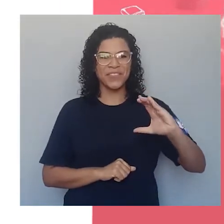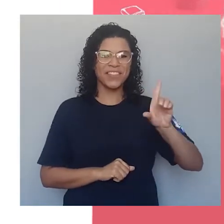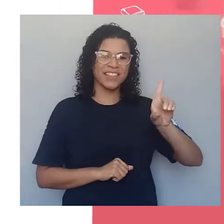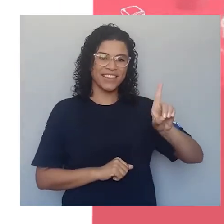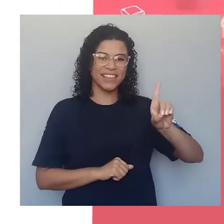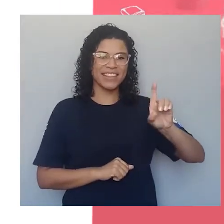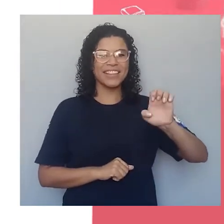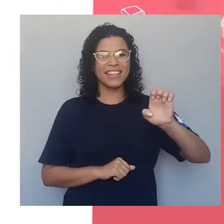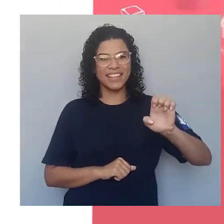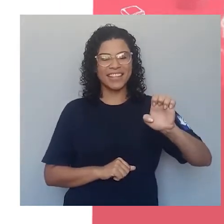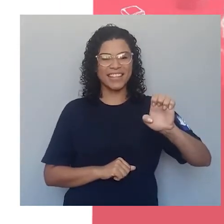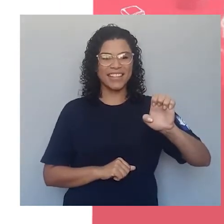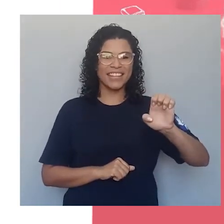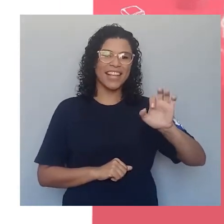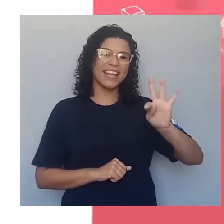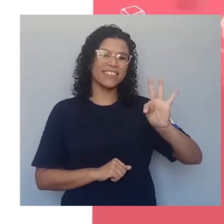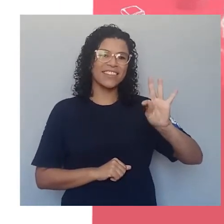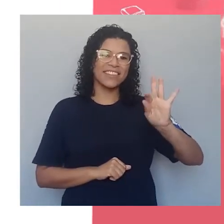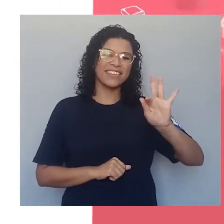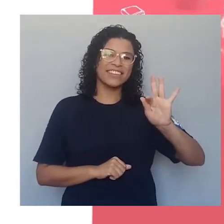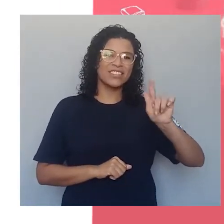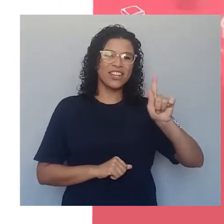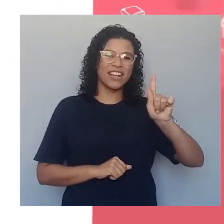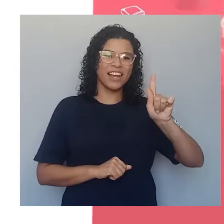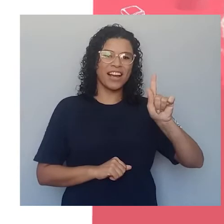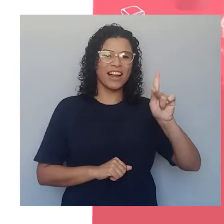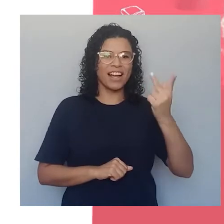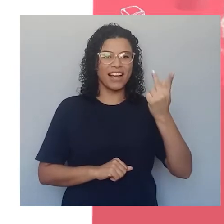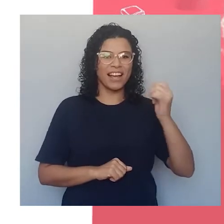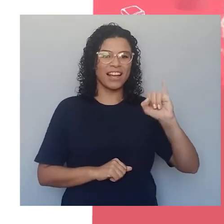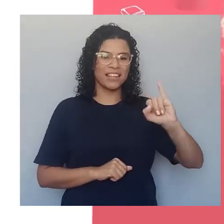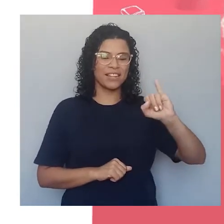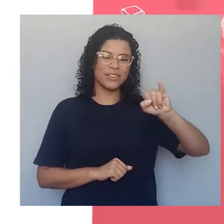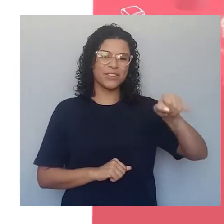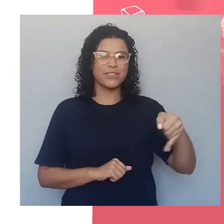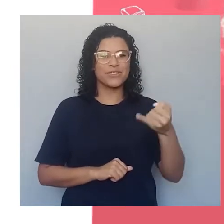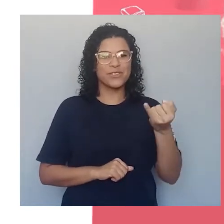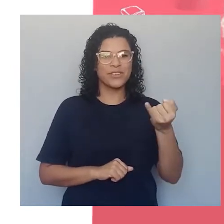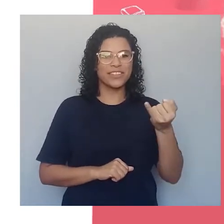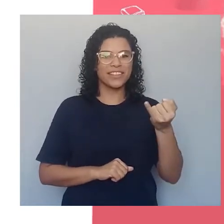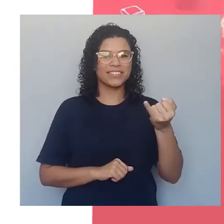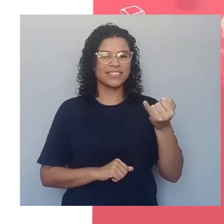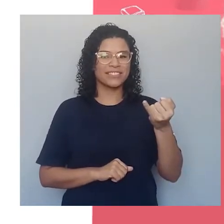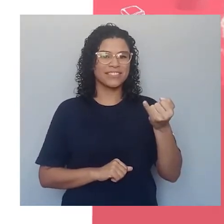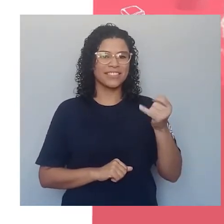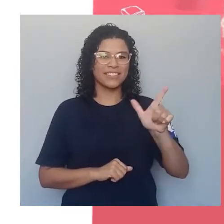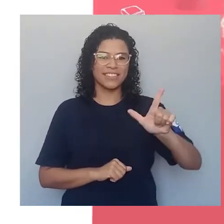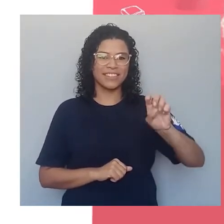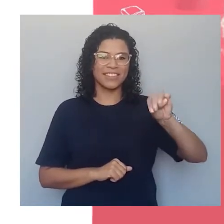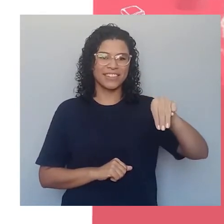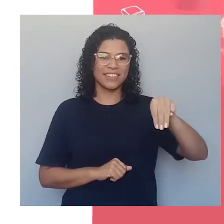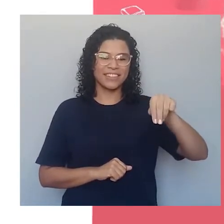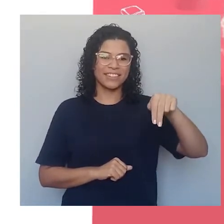C, D, E, F, G, H, I, J,